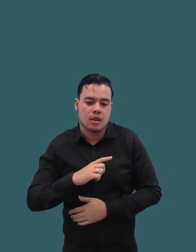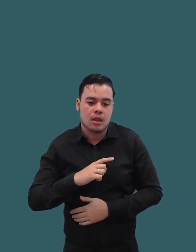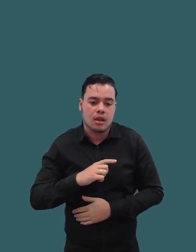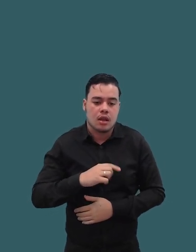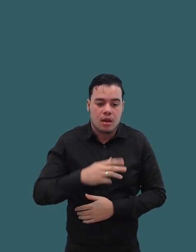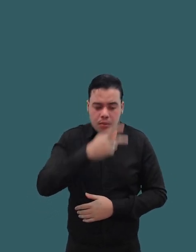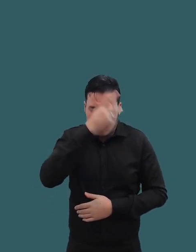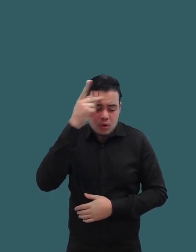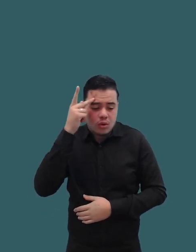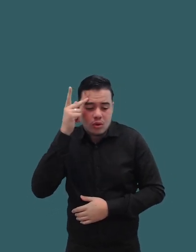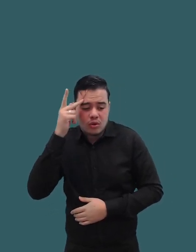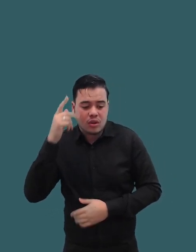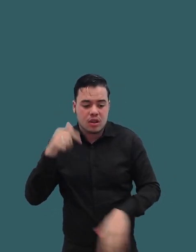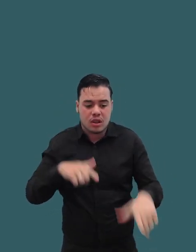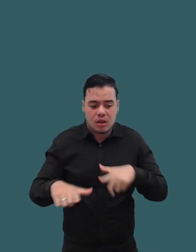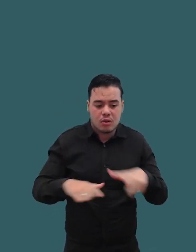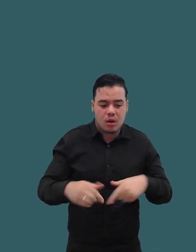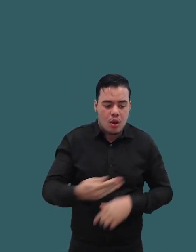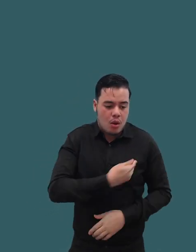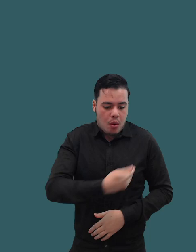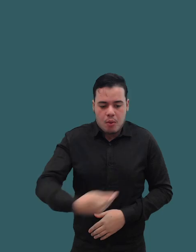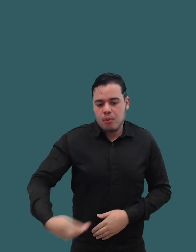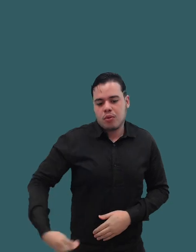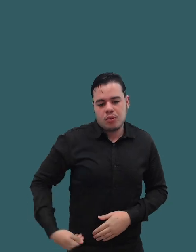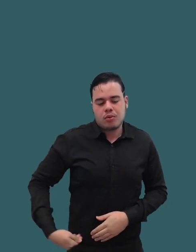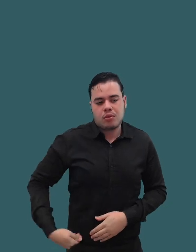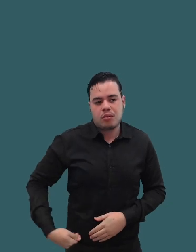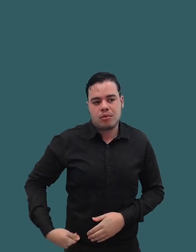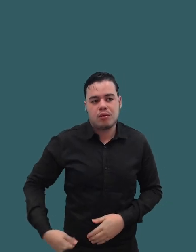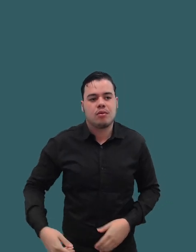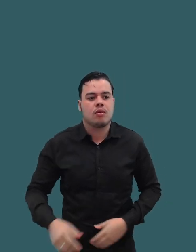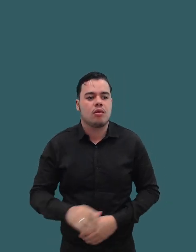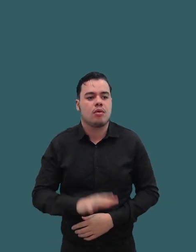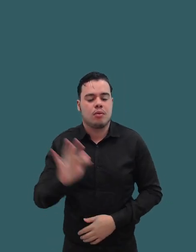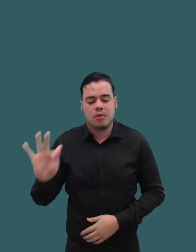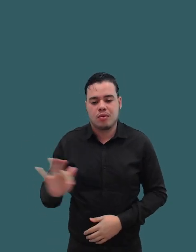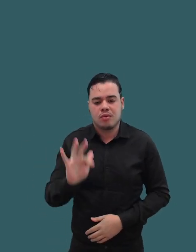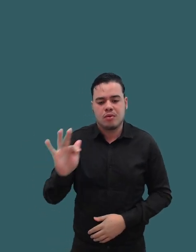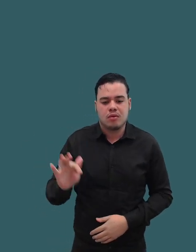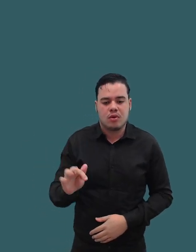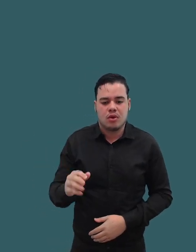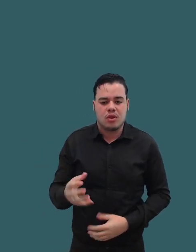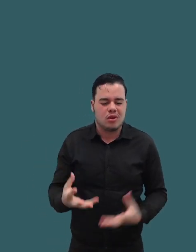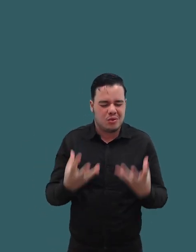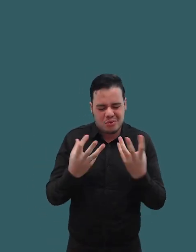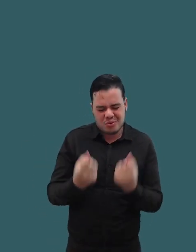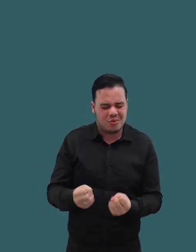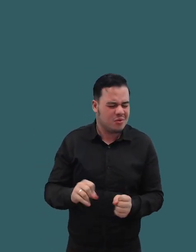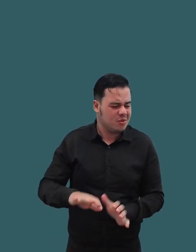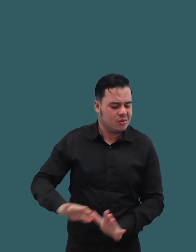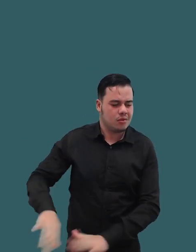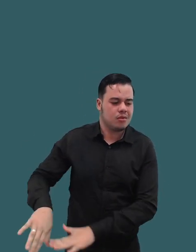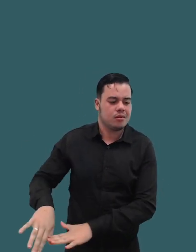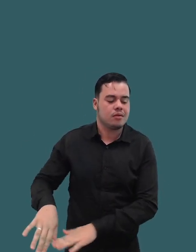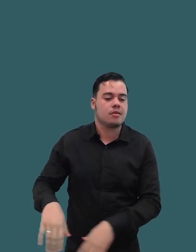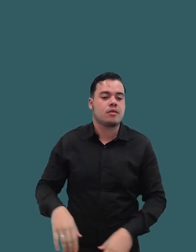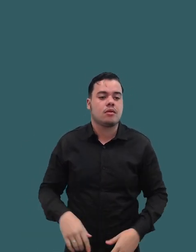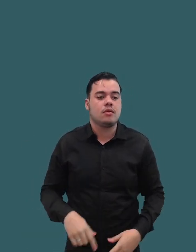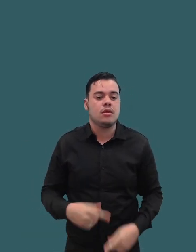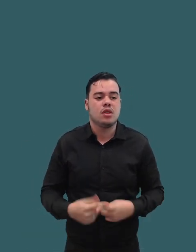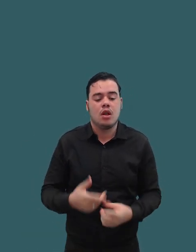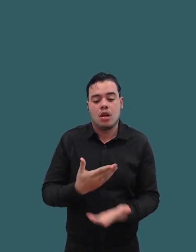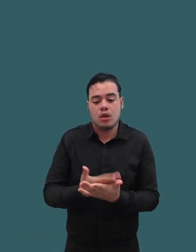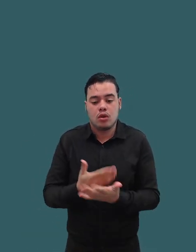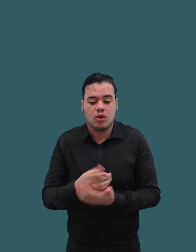federais. Então, a gente está rejeitando tanto esses percentuais, Porque, segundo estudos do DIEESE,